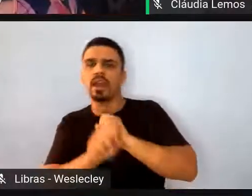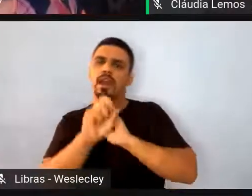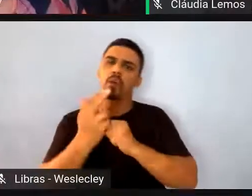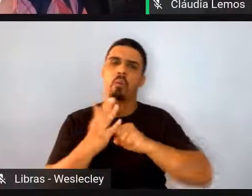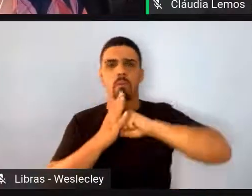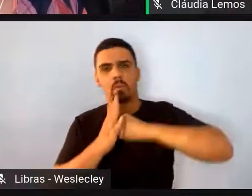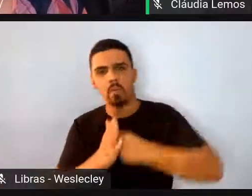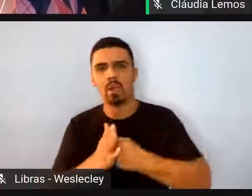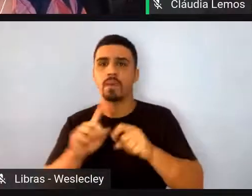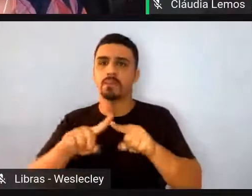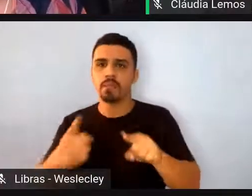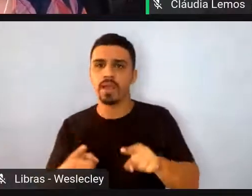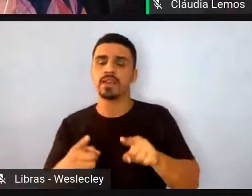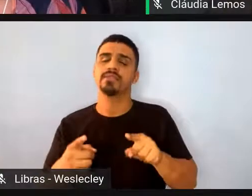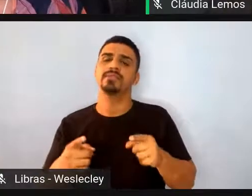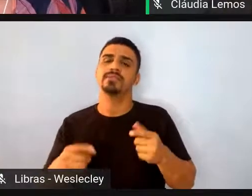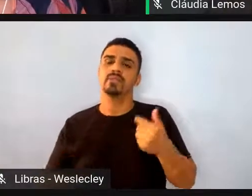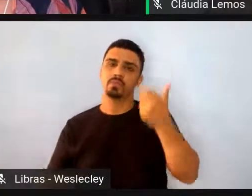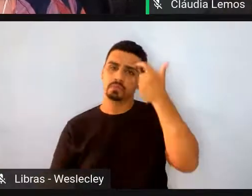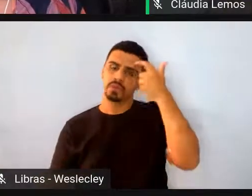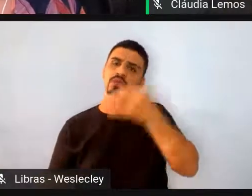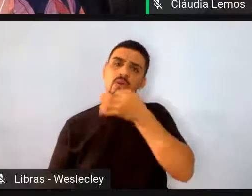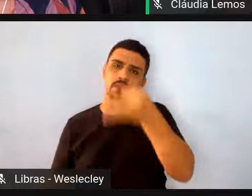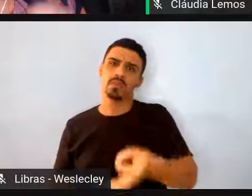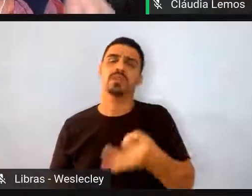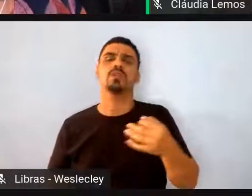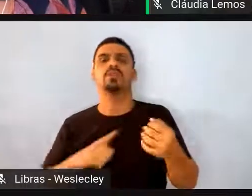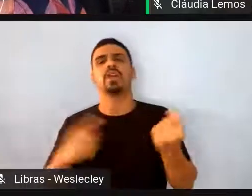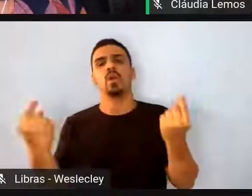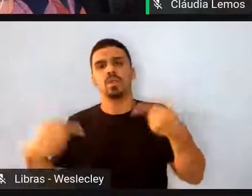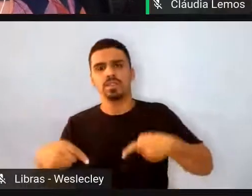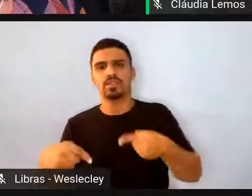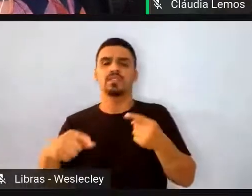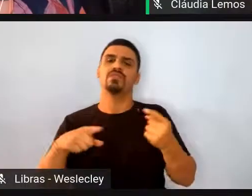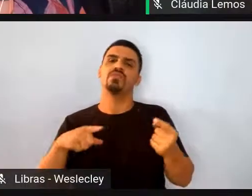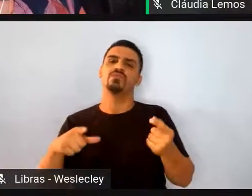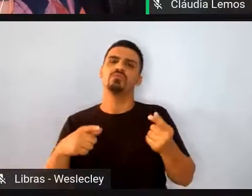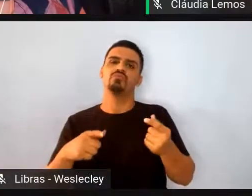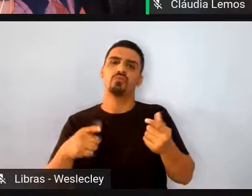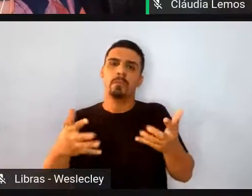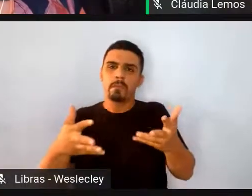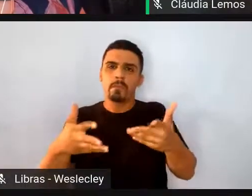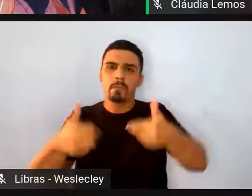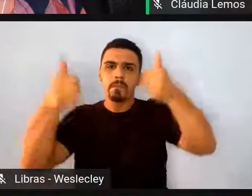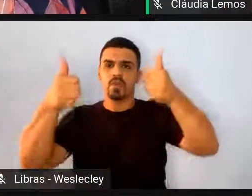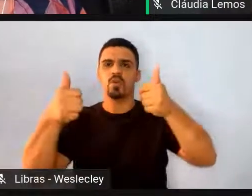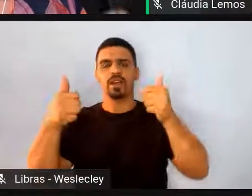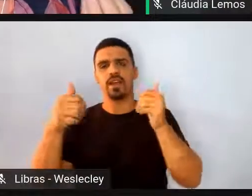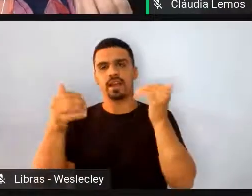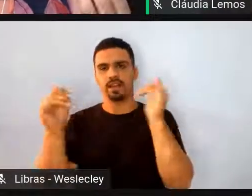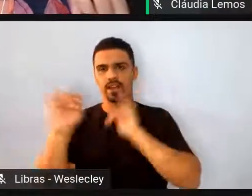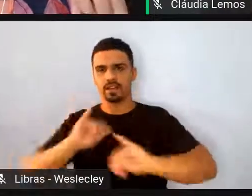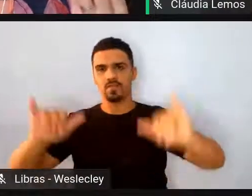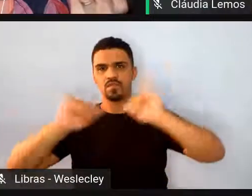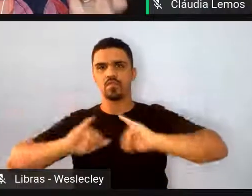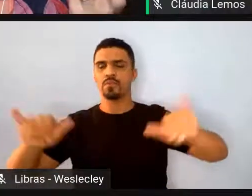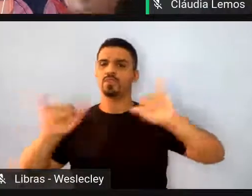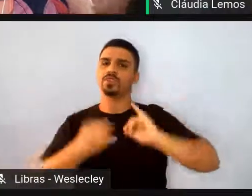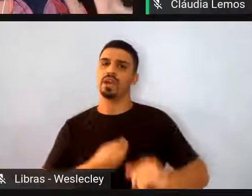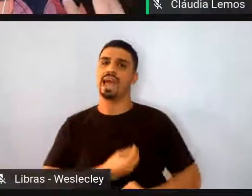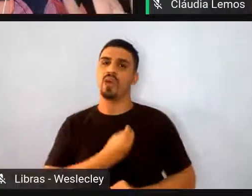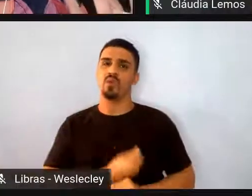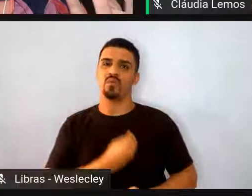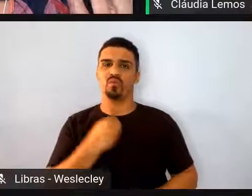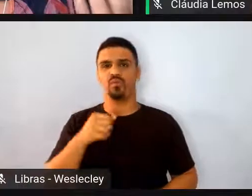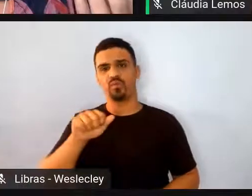si. Na minha opinião, tem sim um desafio de qualificar as informações das transmissões ao vivo, tornando essas informações ao vivo,